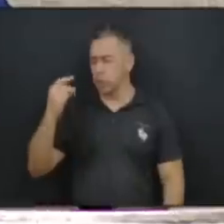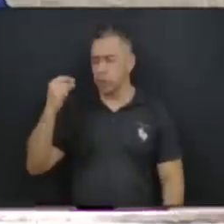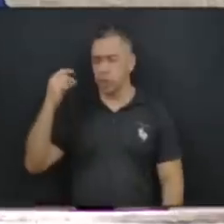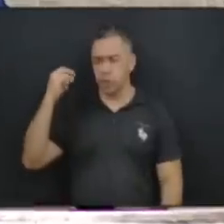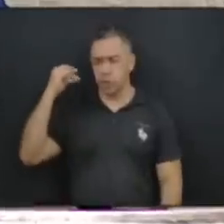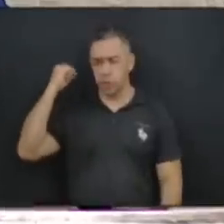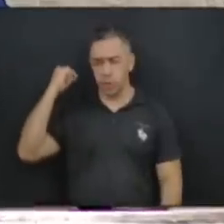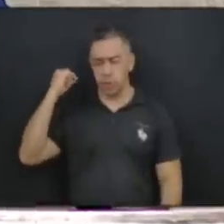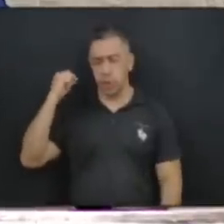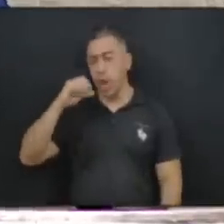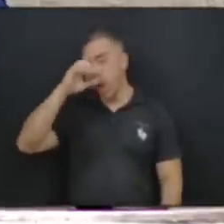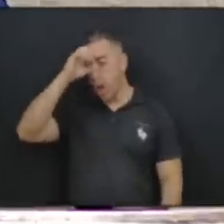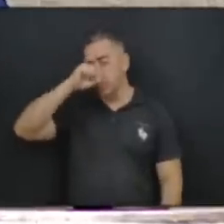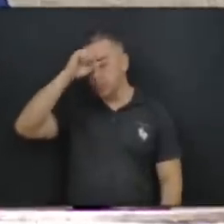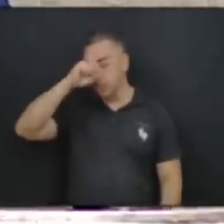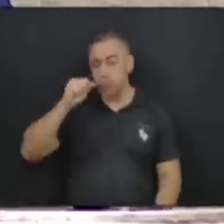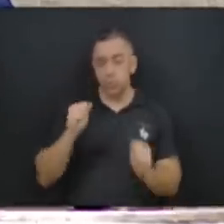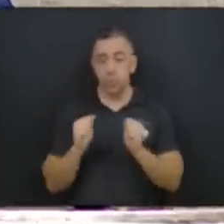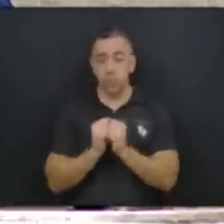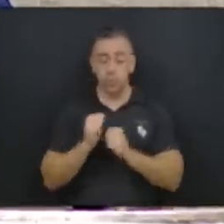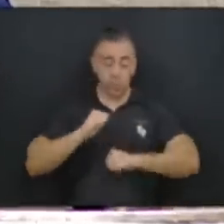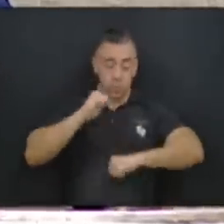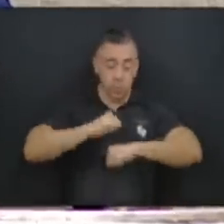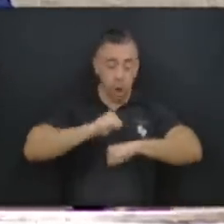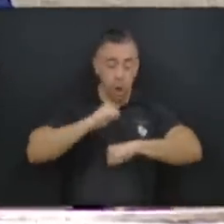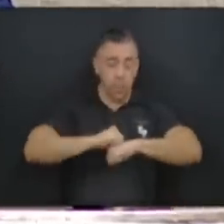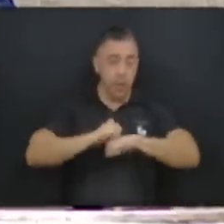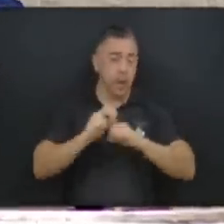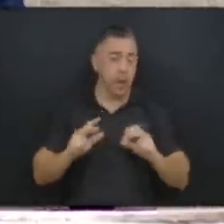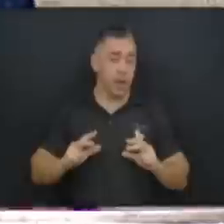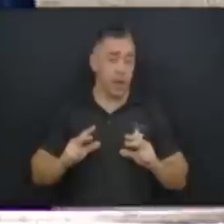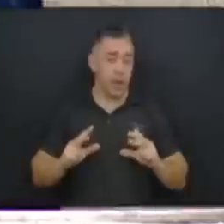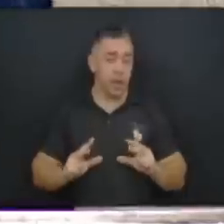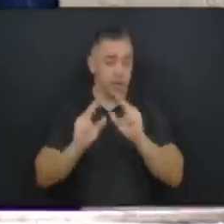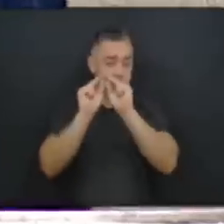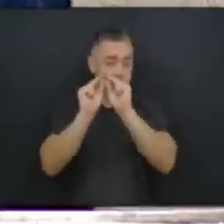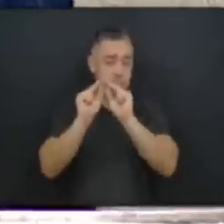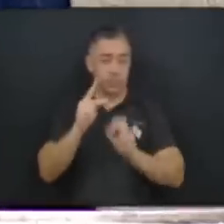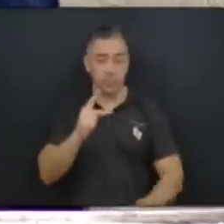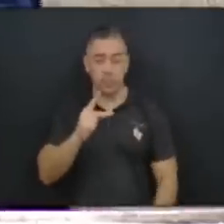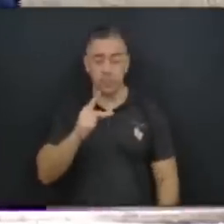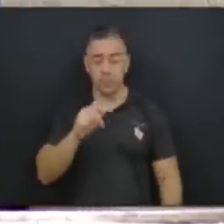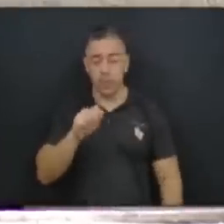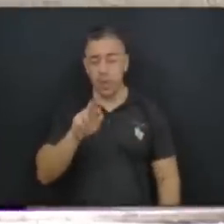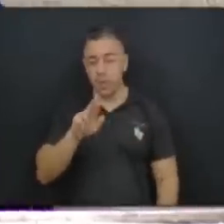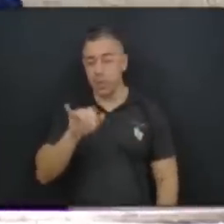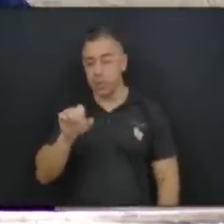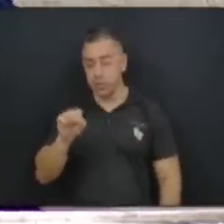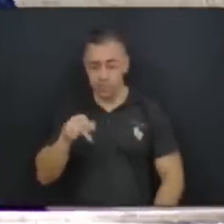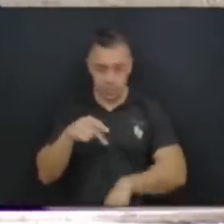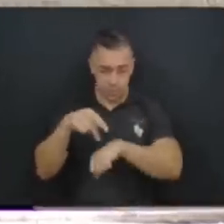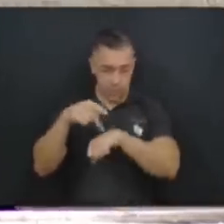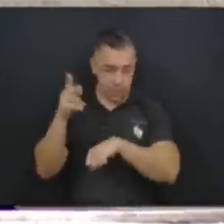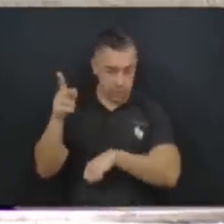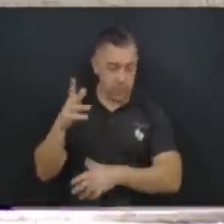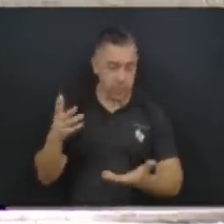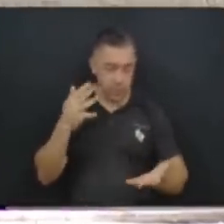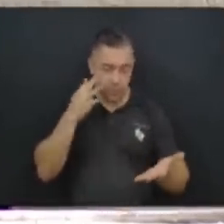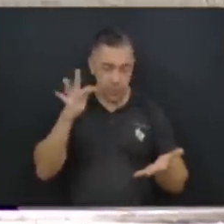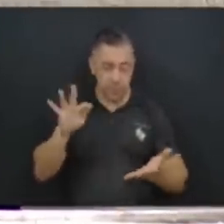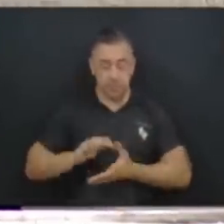é aprendi com os pobres de Paris música bonita é mais